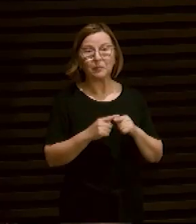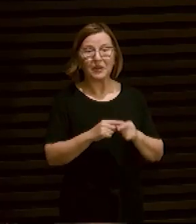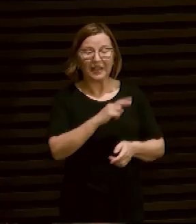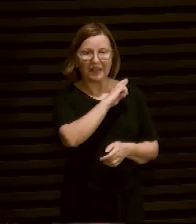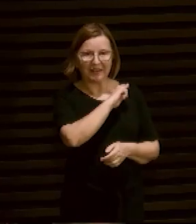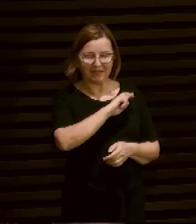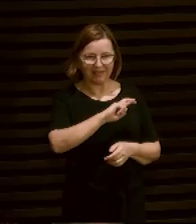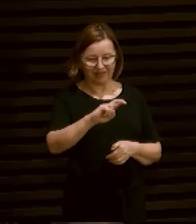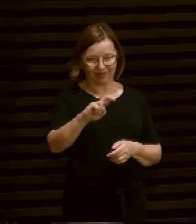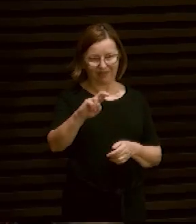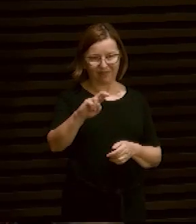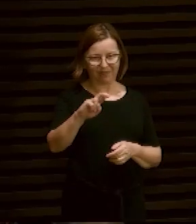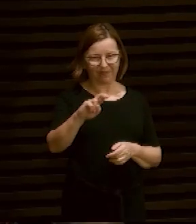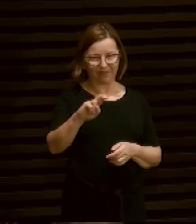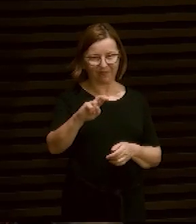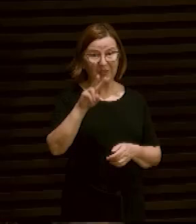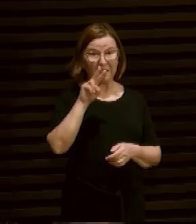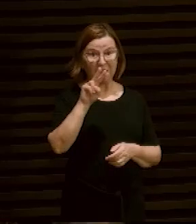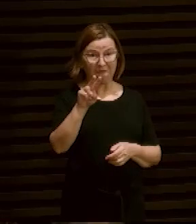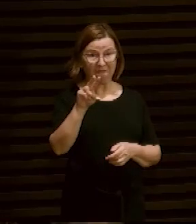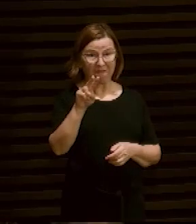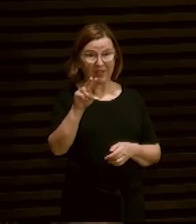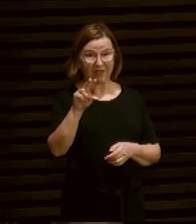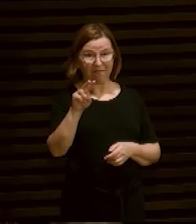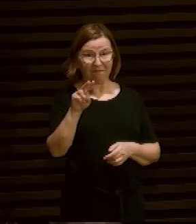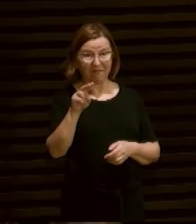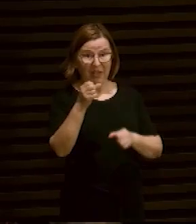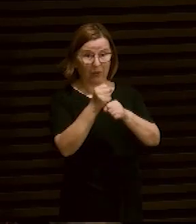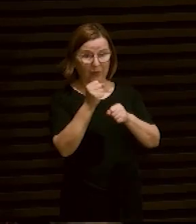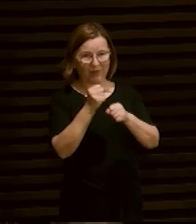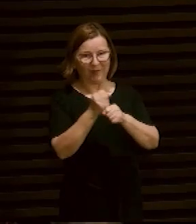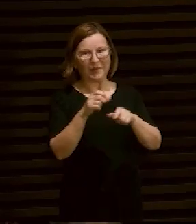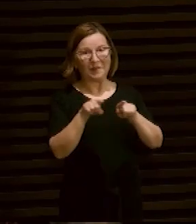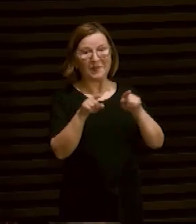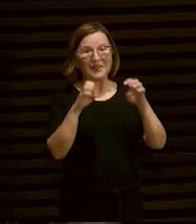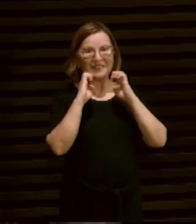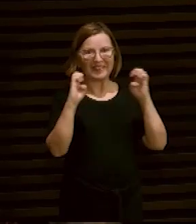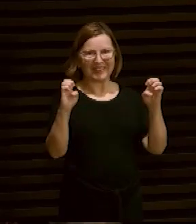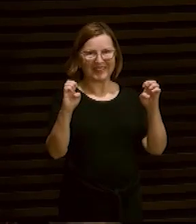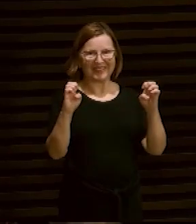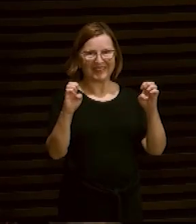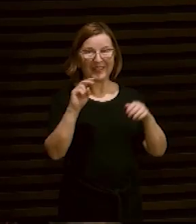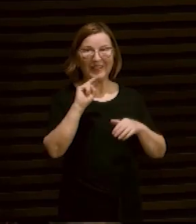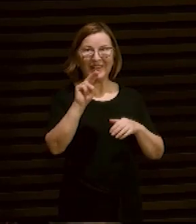olha a construção, mas o Evangelho olha o construtor.